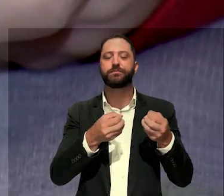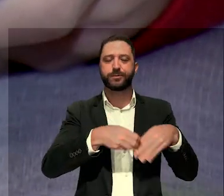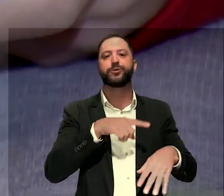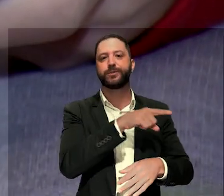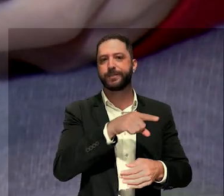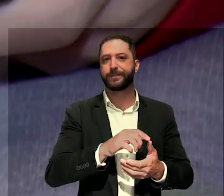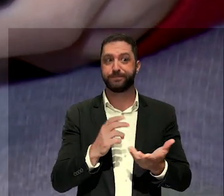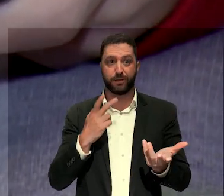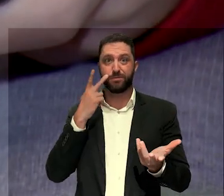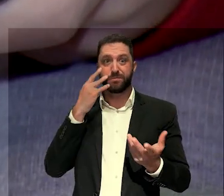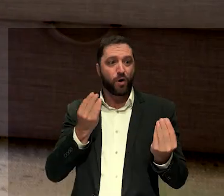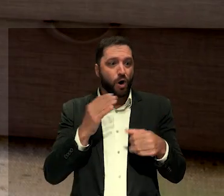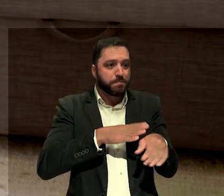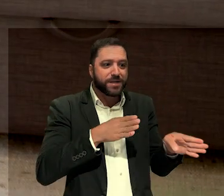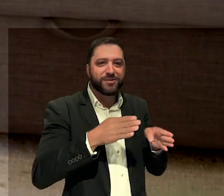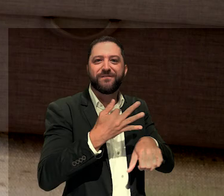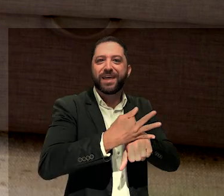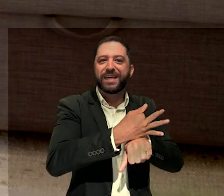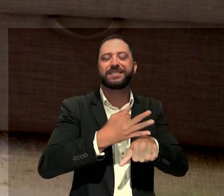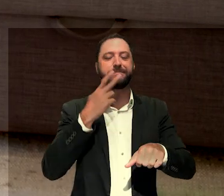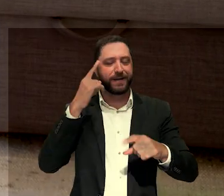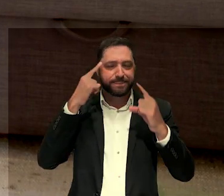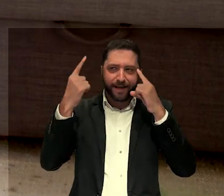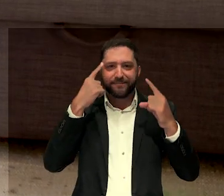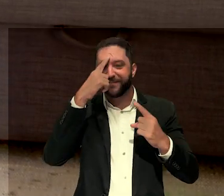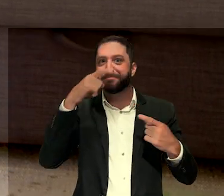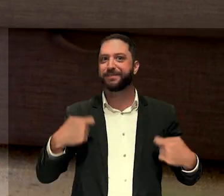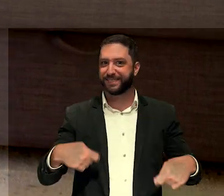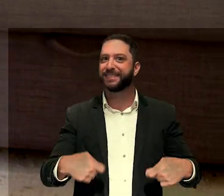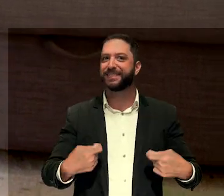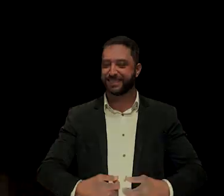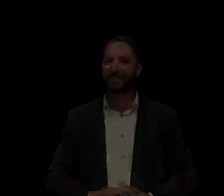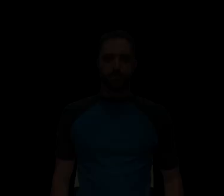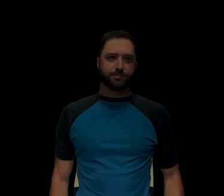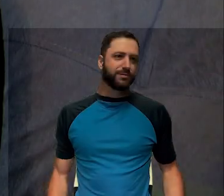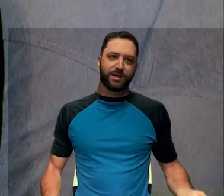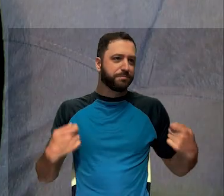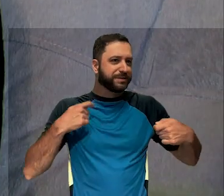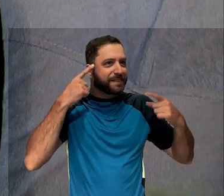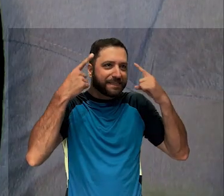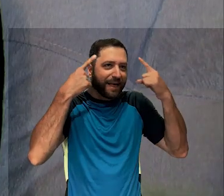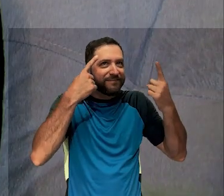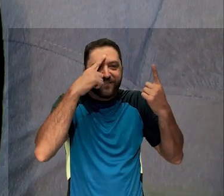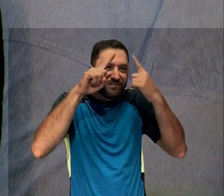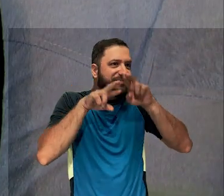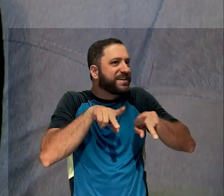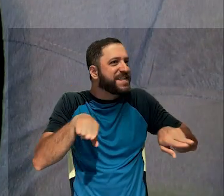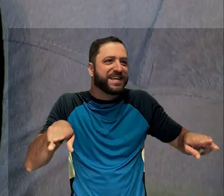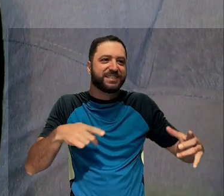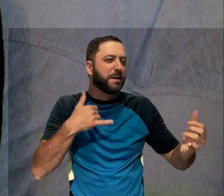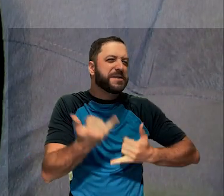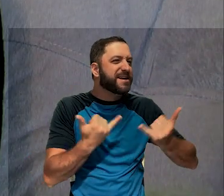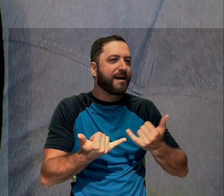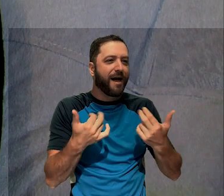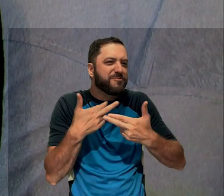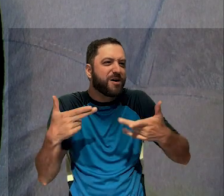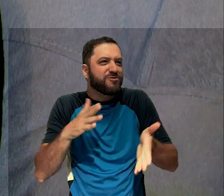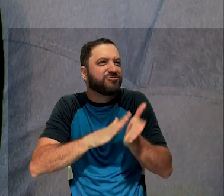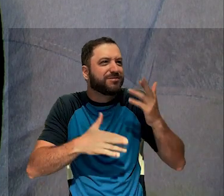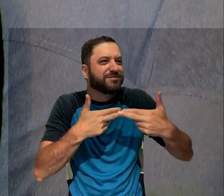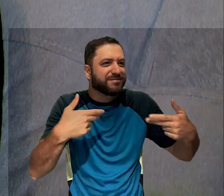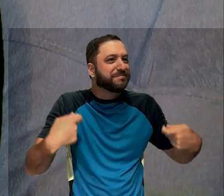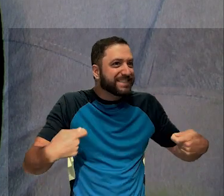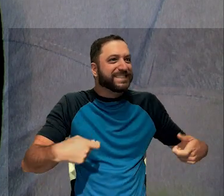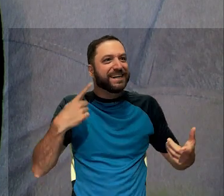para não cair nessa cilada, os pais precisam de muita criatividade. A gente se reinventar, né? Se reinventar para brincar, para fazer